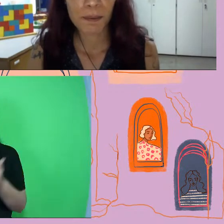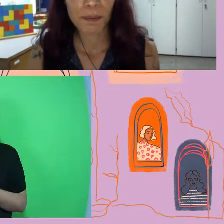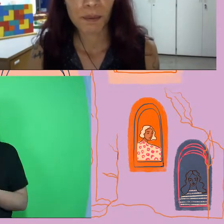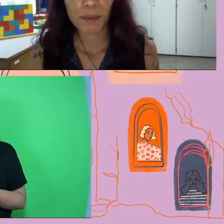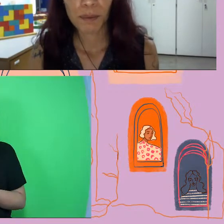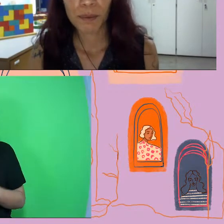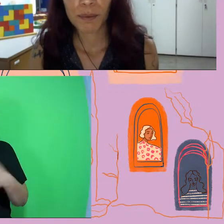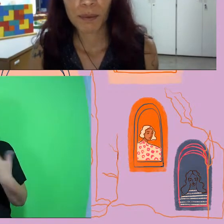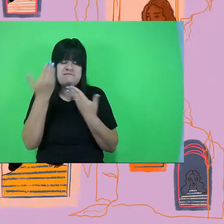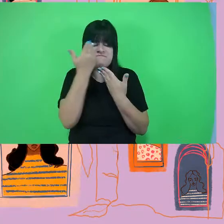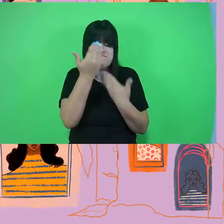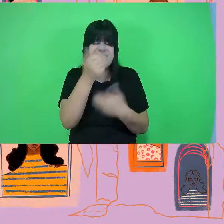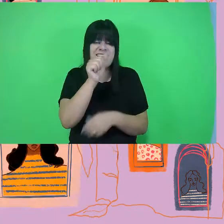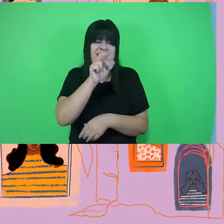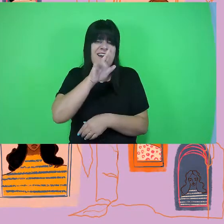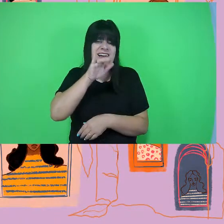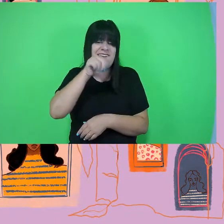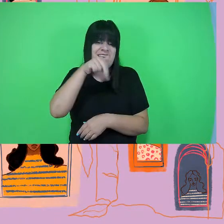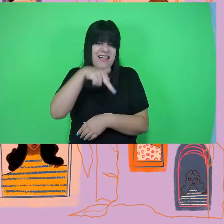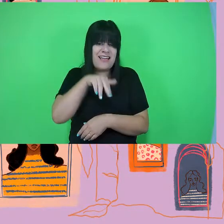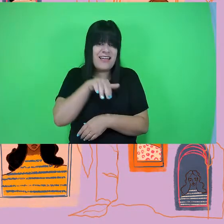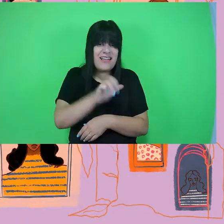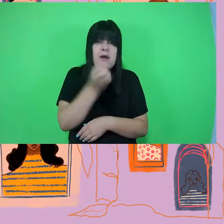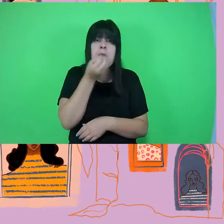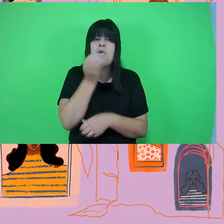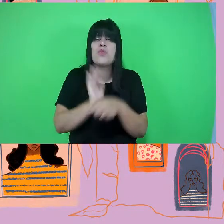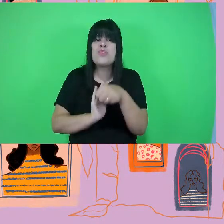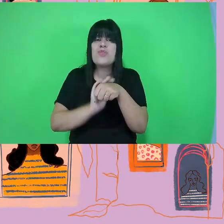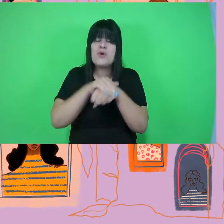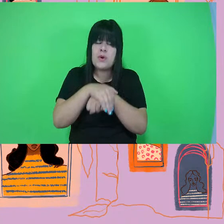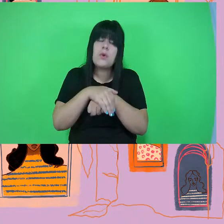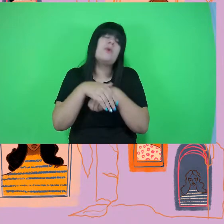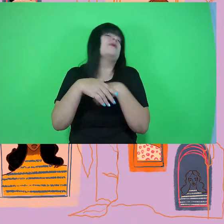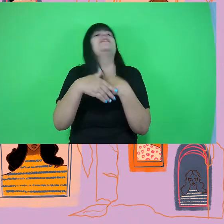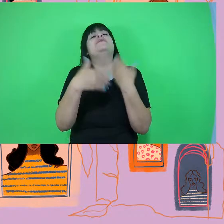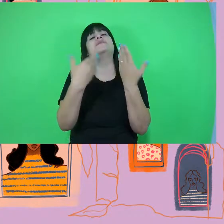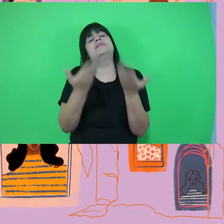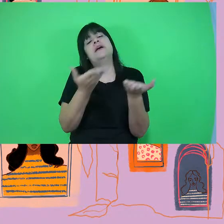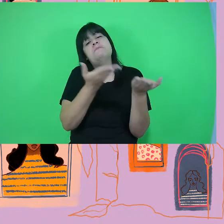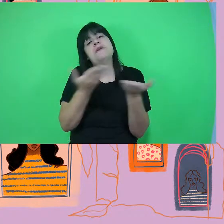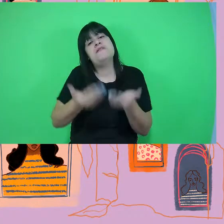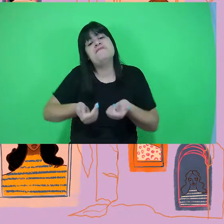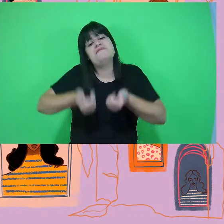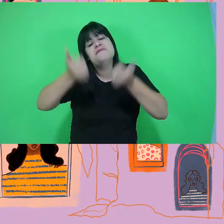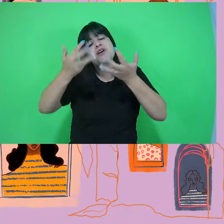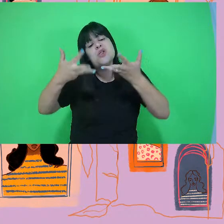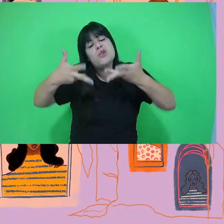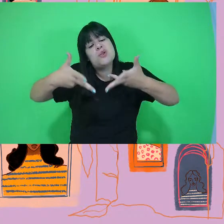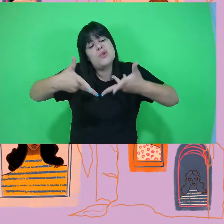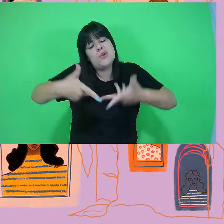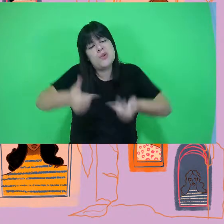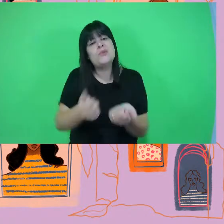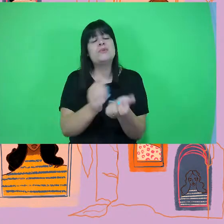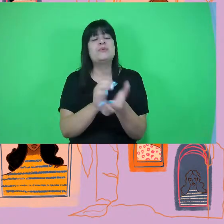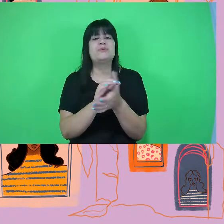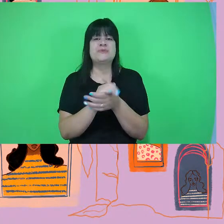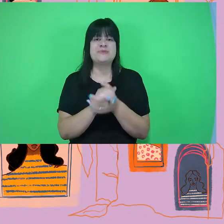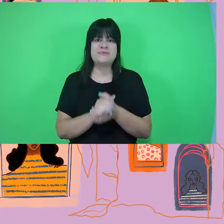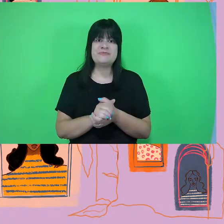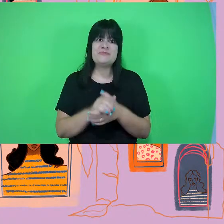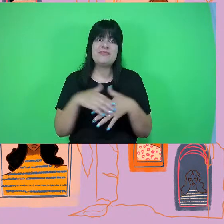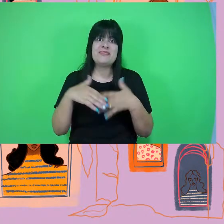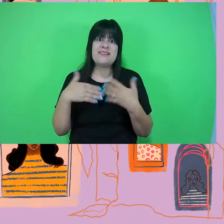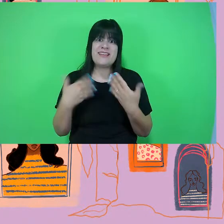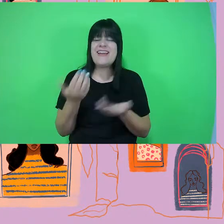Obrigada, Ariane. Boa noite, sejam bem-vindas, bem-vindes e bem-vindos.